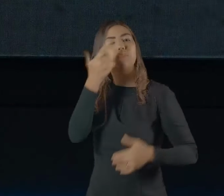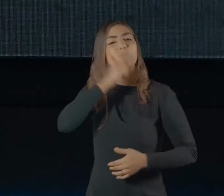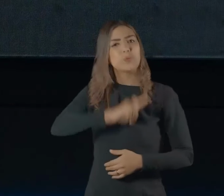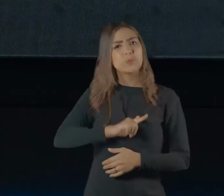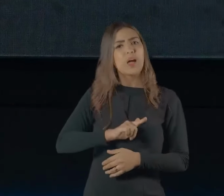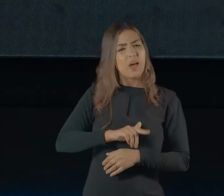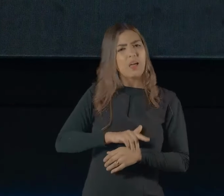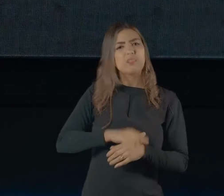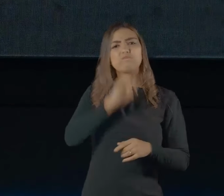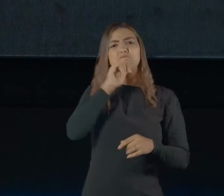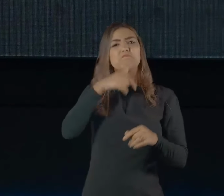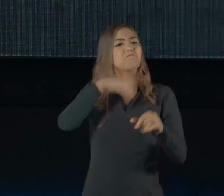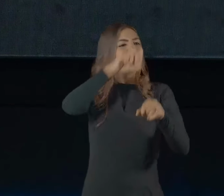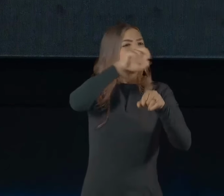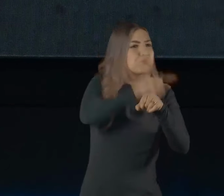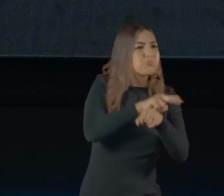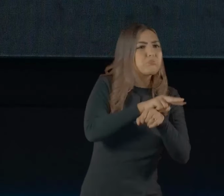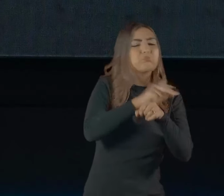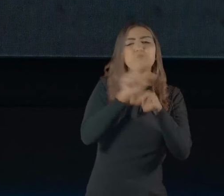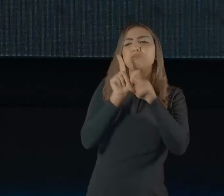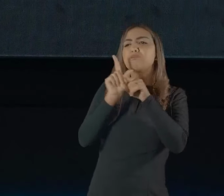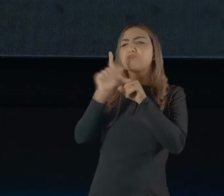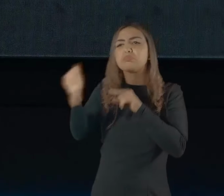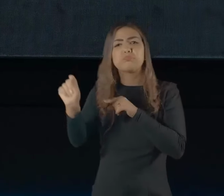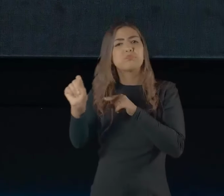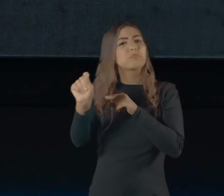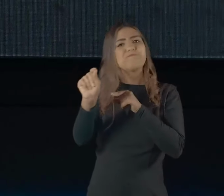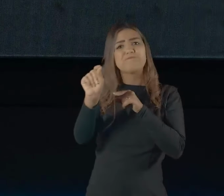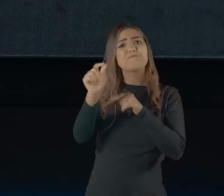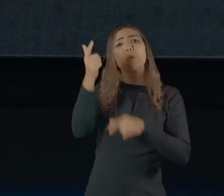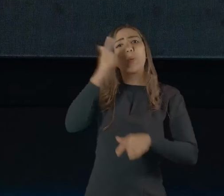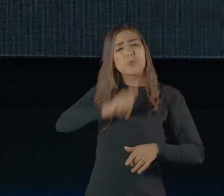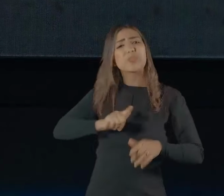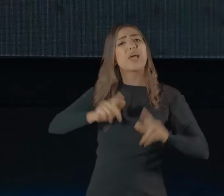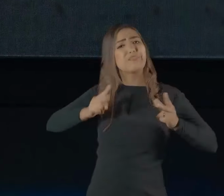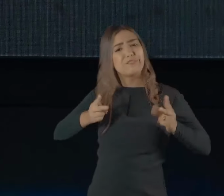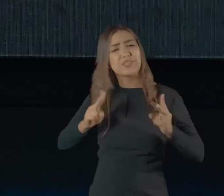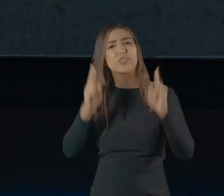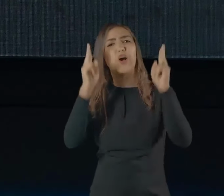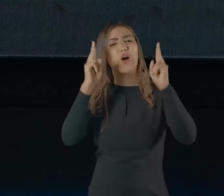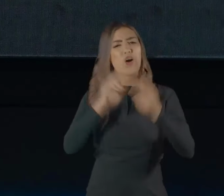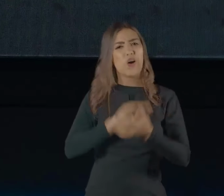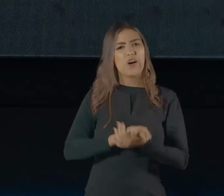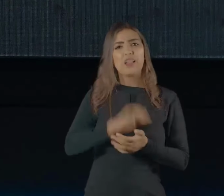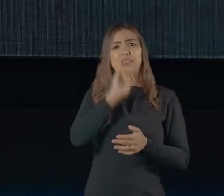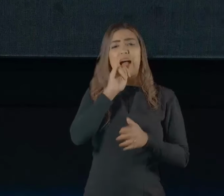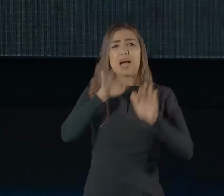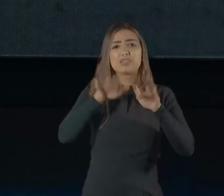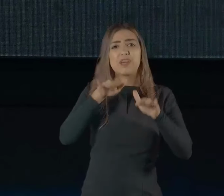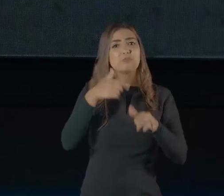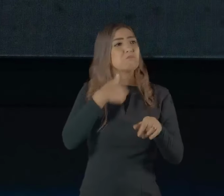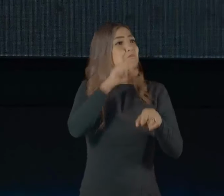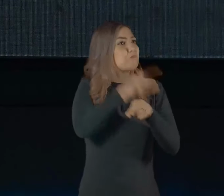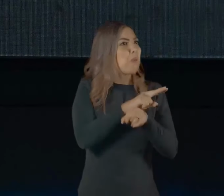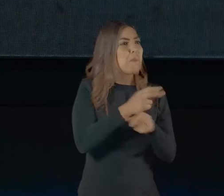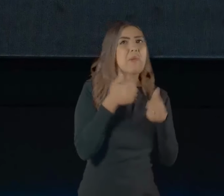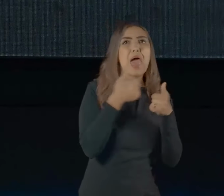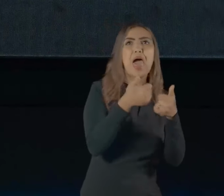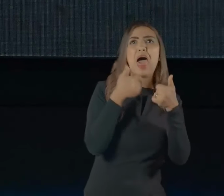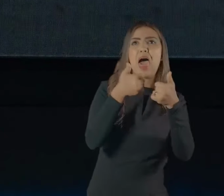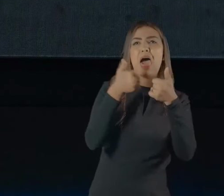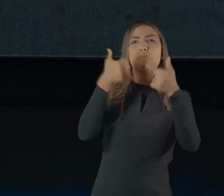ao entrares e bendito ao saíres. Ou seja, você não vai começar bem e morrer na praia. Você